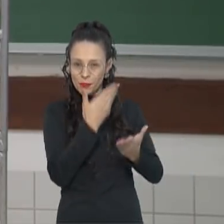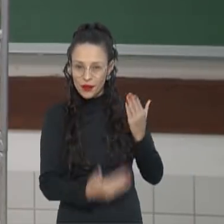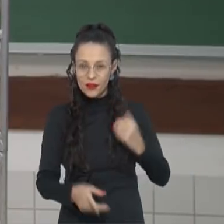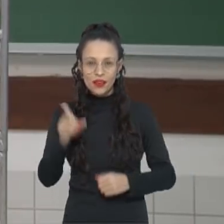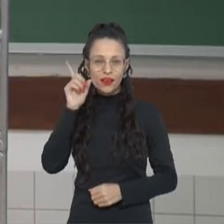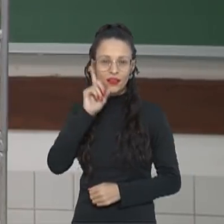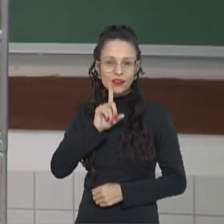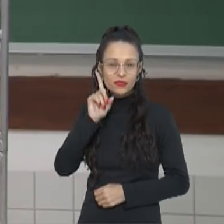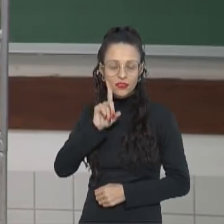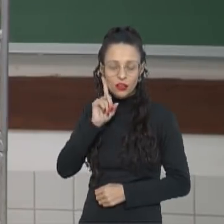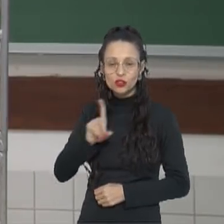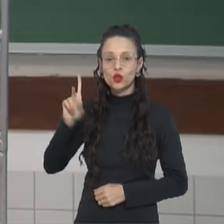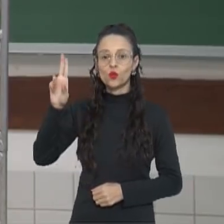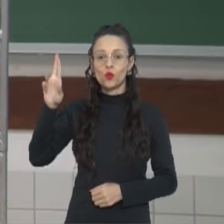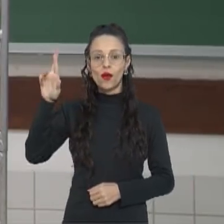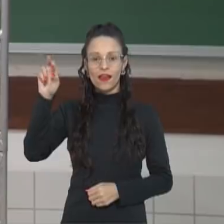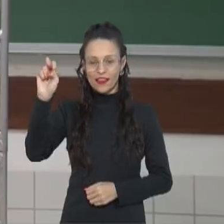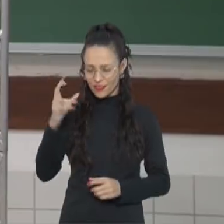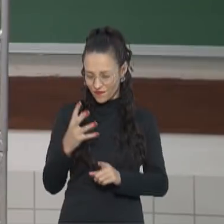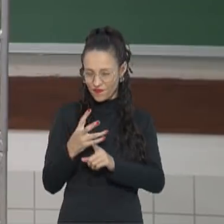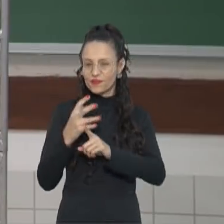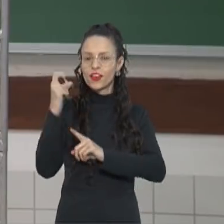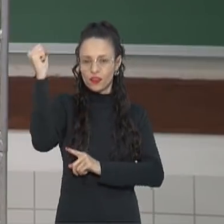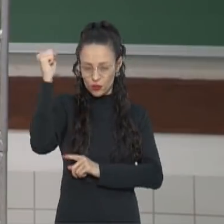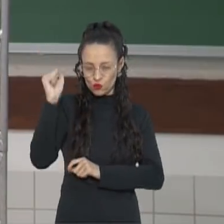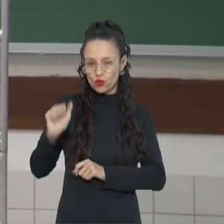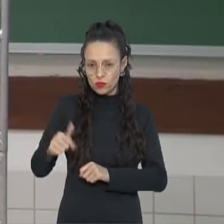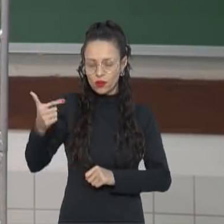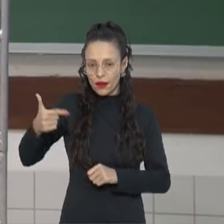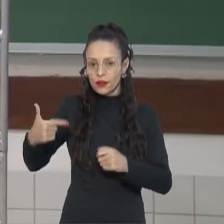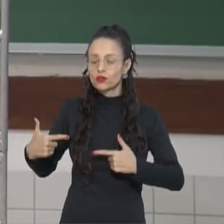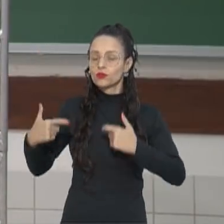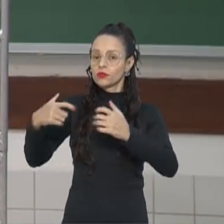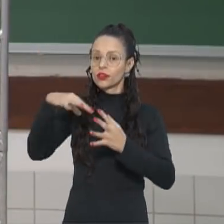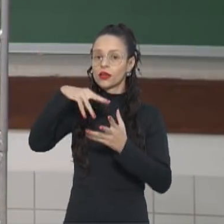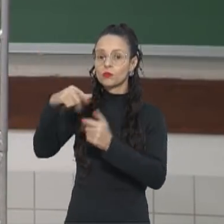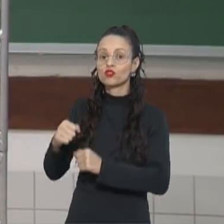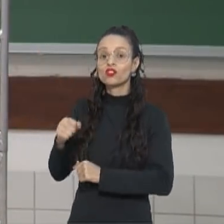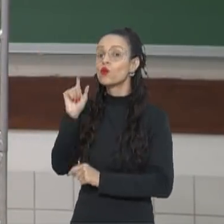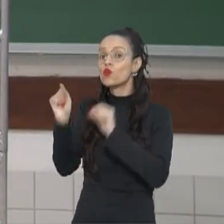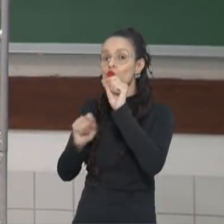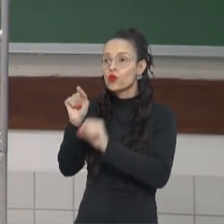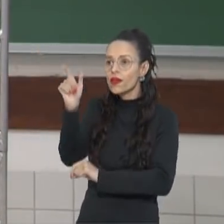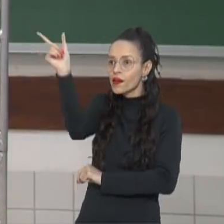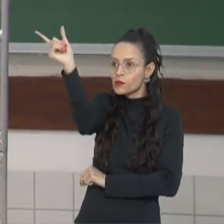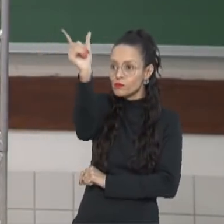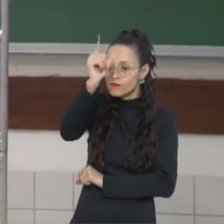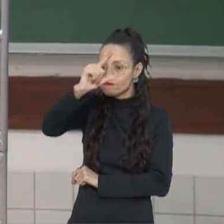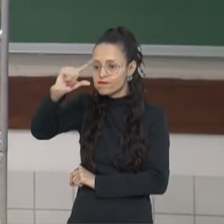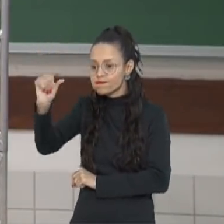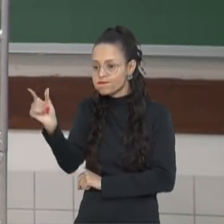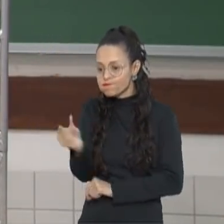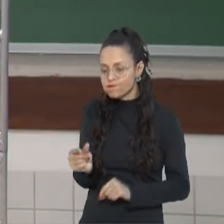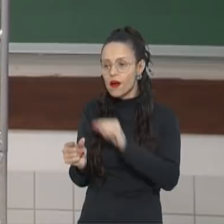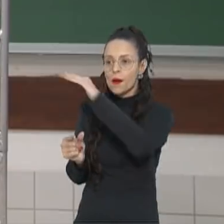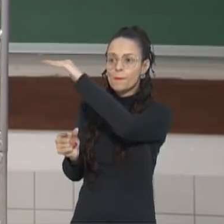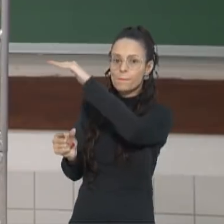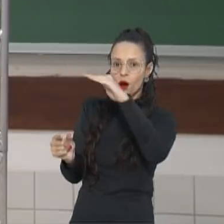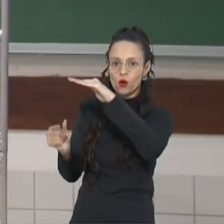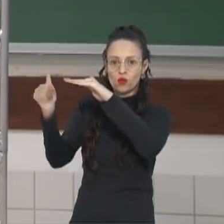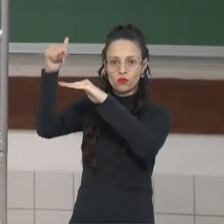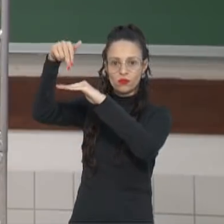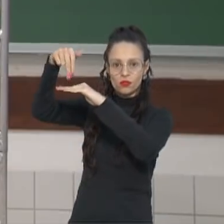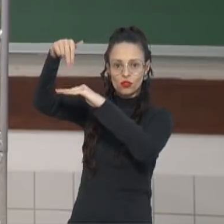e União Soviética, os grandes vencedores aí da Segunda Guerra Mundial, dividiram a Península da Coreia em 2 áreas de